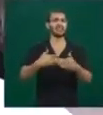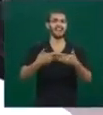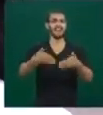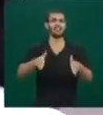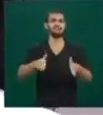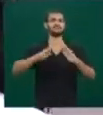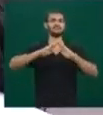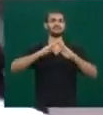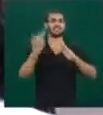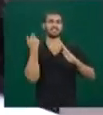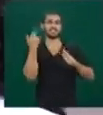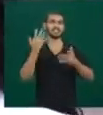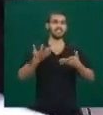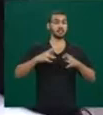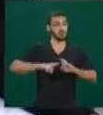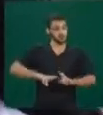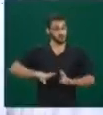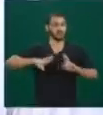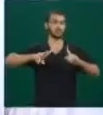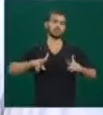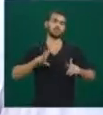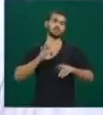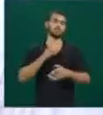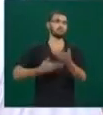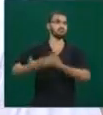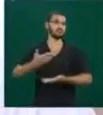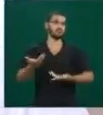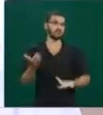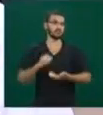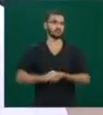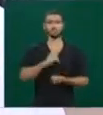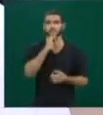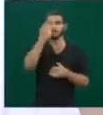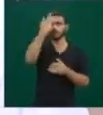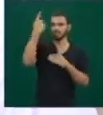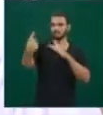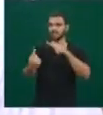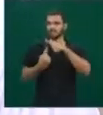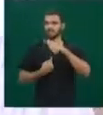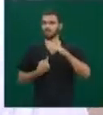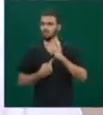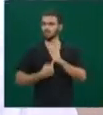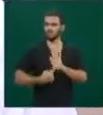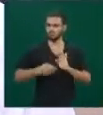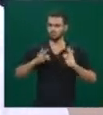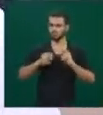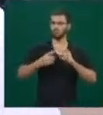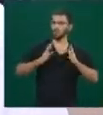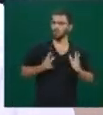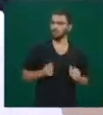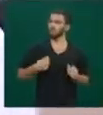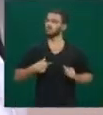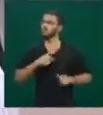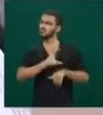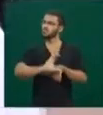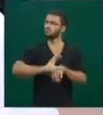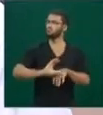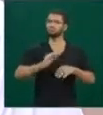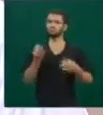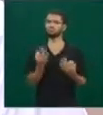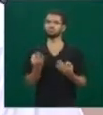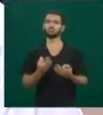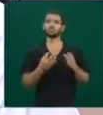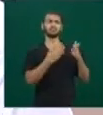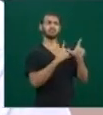um atendimento diferenciado ao cliente. Quando o cliente chegar, ó, meu material está aqui, foi todo esterilizado, eu fiz um curso, eu tenho certificado, meu certificado está